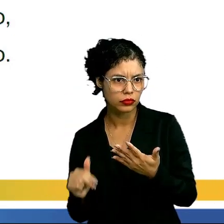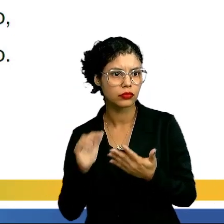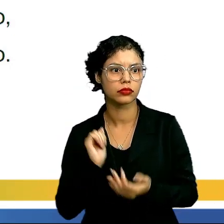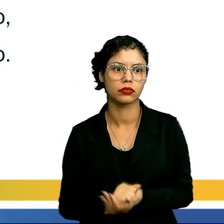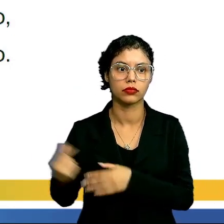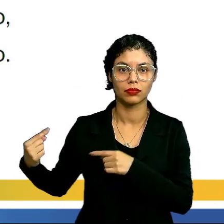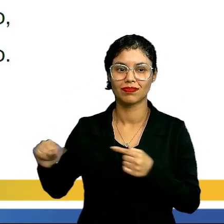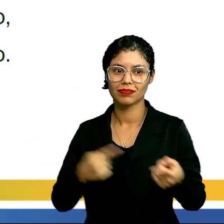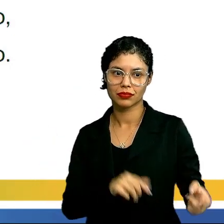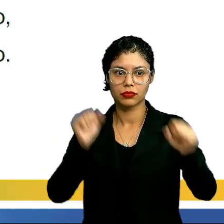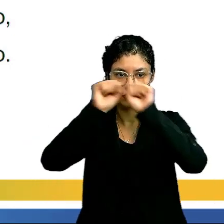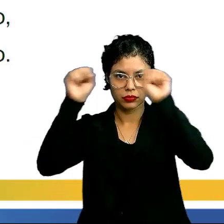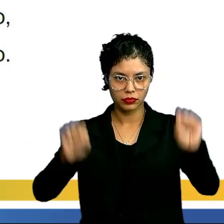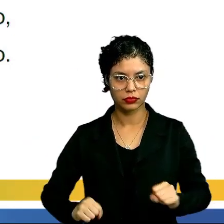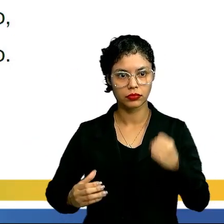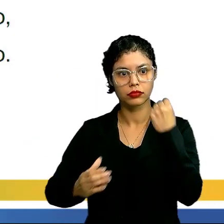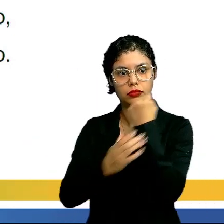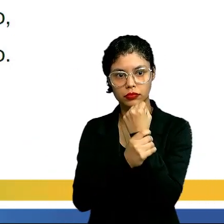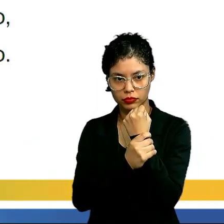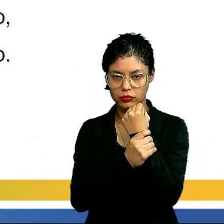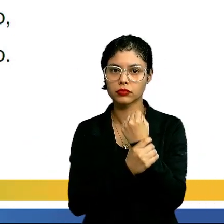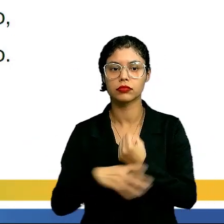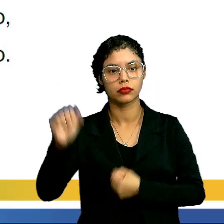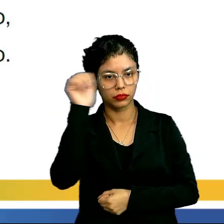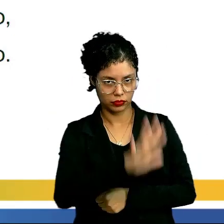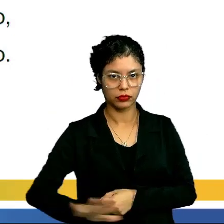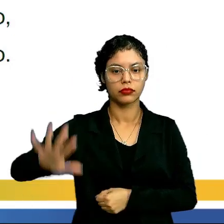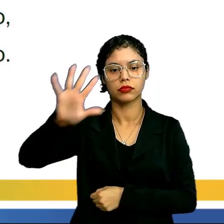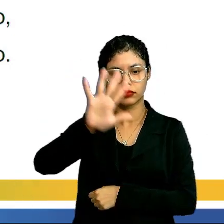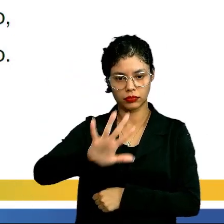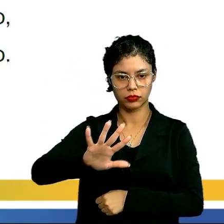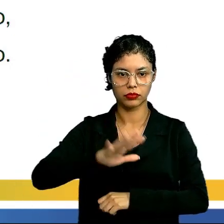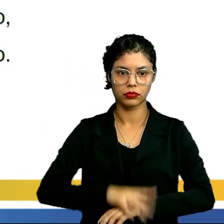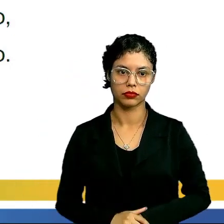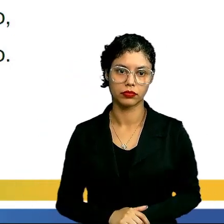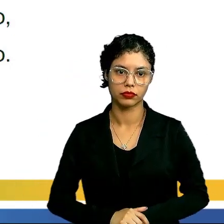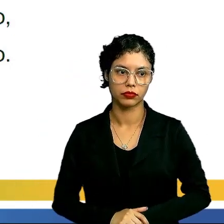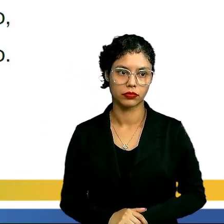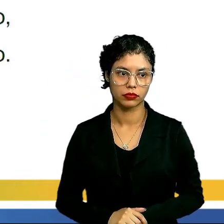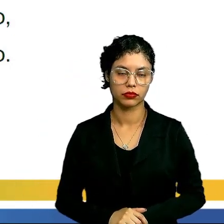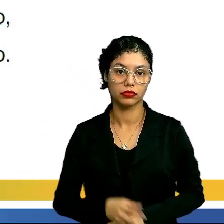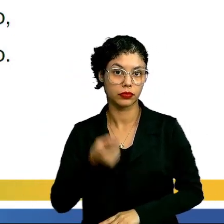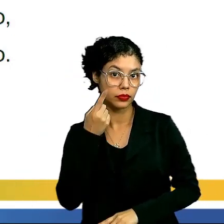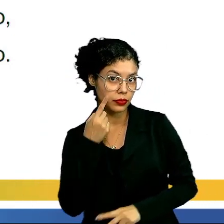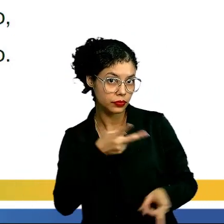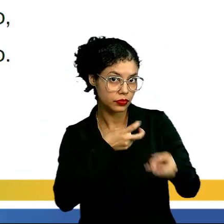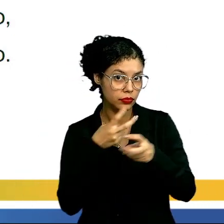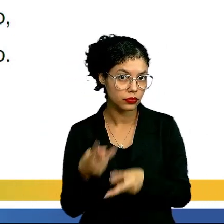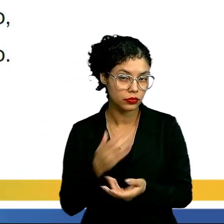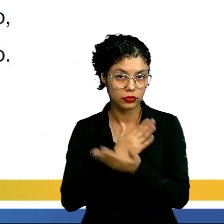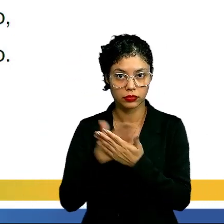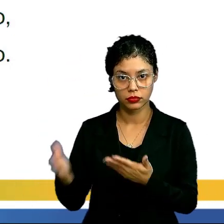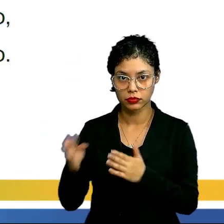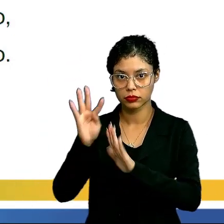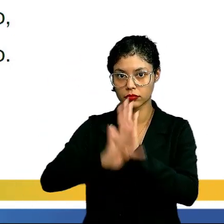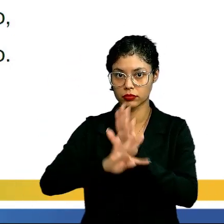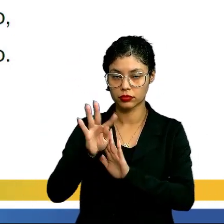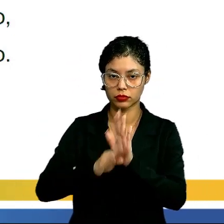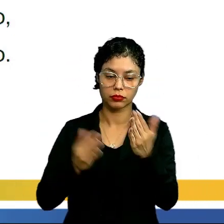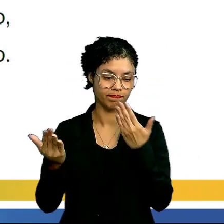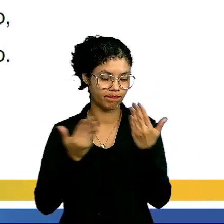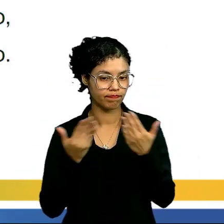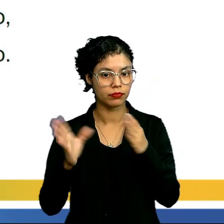outros assuntos, os inúmeros desafios do sistema de segurança nacional. Observe aí que ele inicia o texto, ele faz